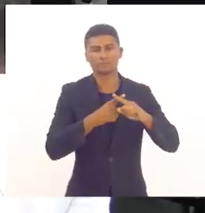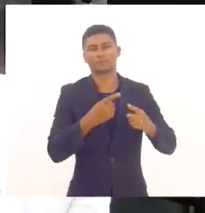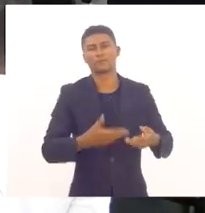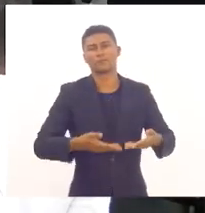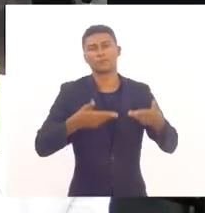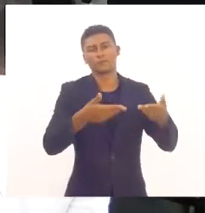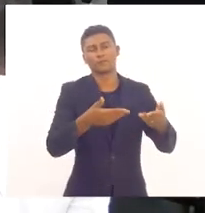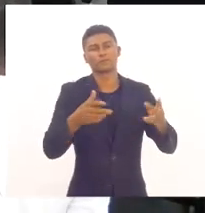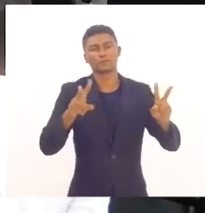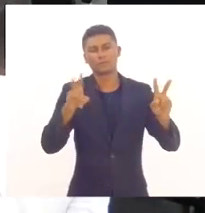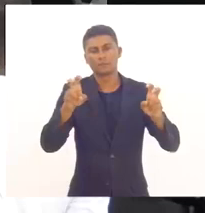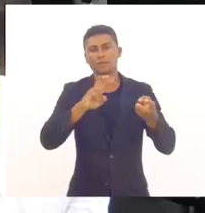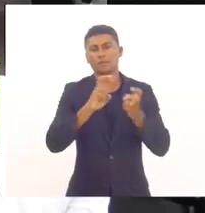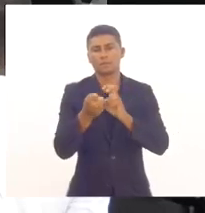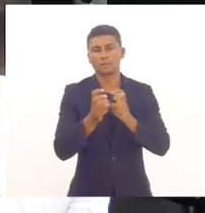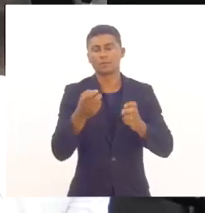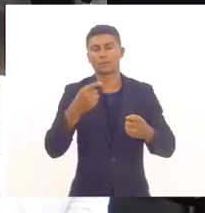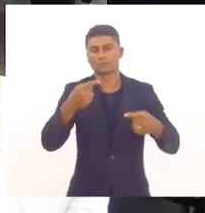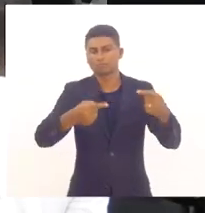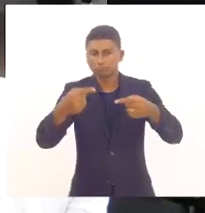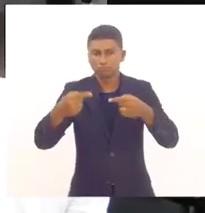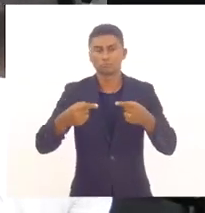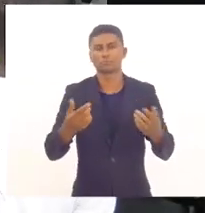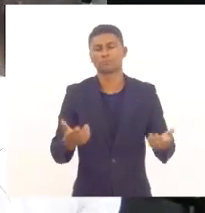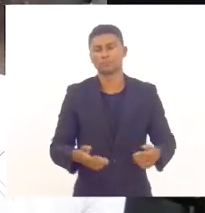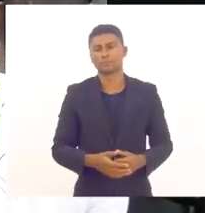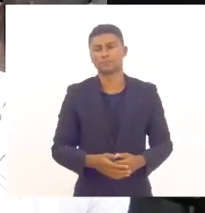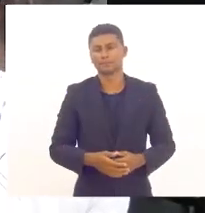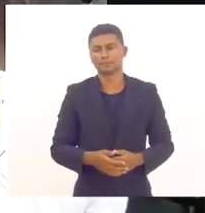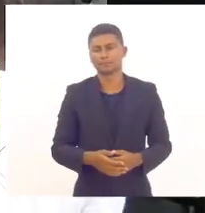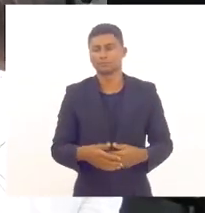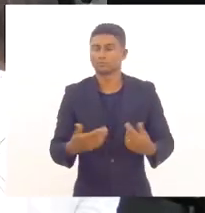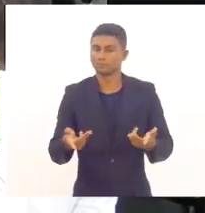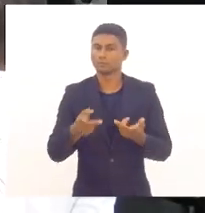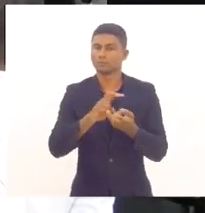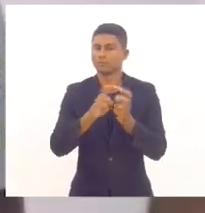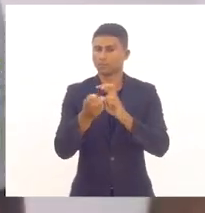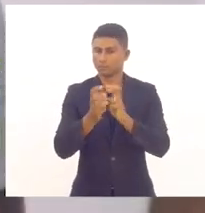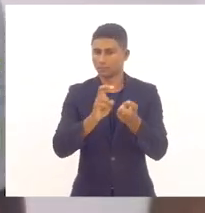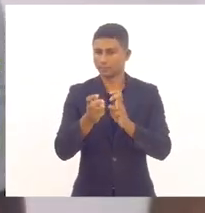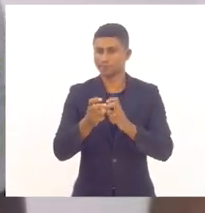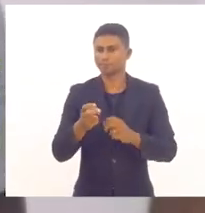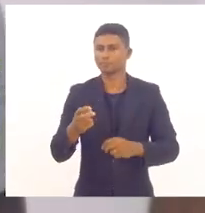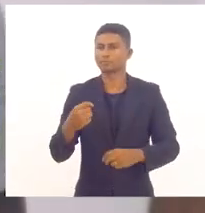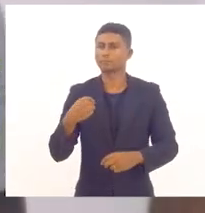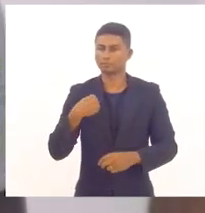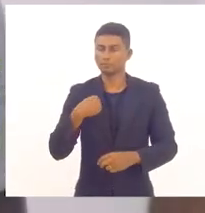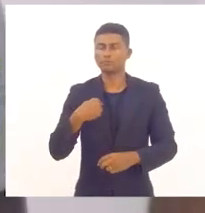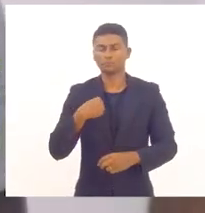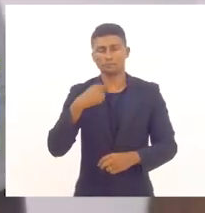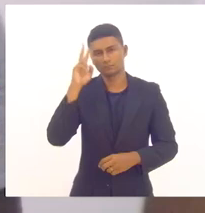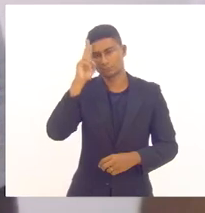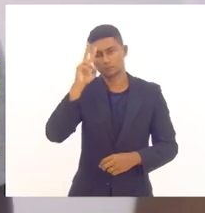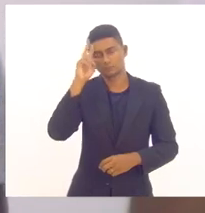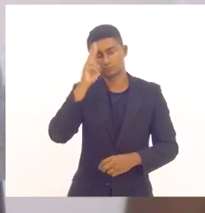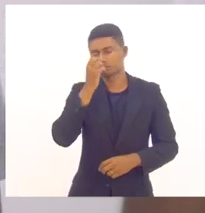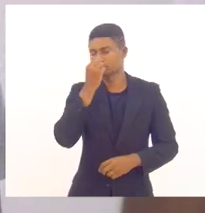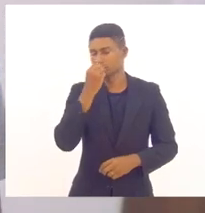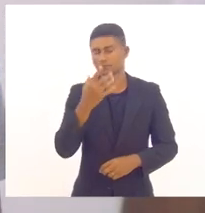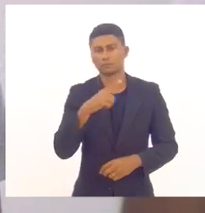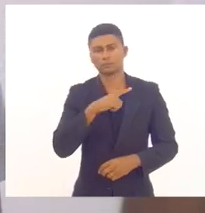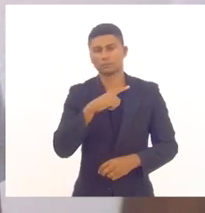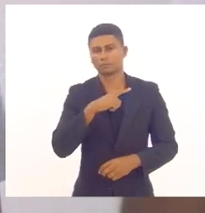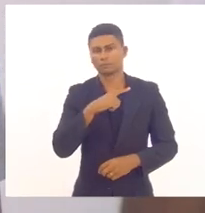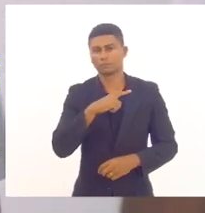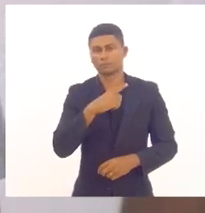sobre a capoeira, né? O programa de capoeira, entendeu? Tem umas coisas muito boas. Isso,